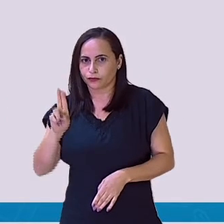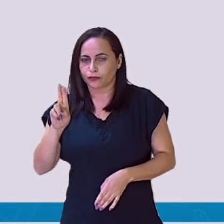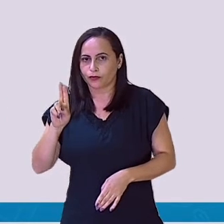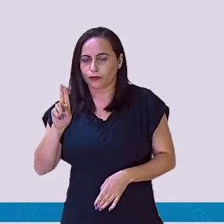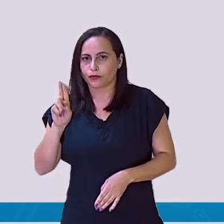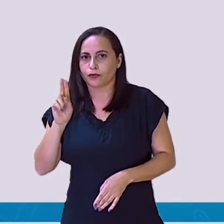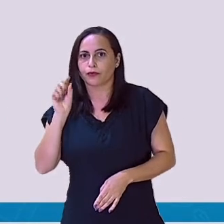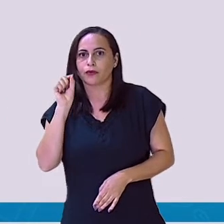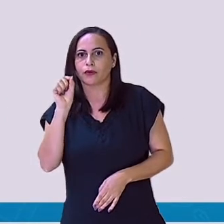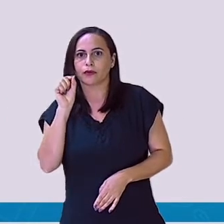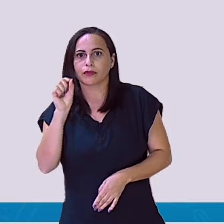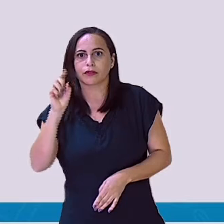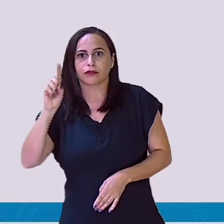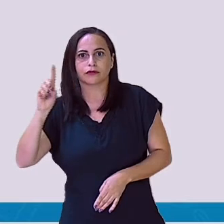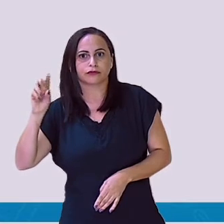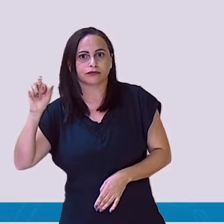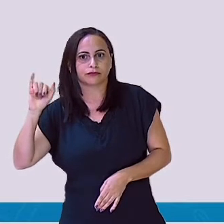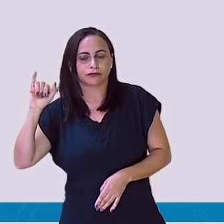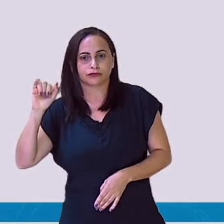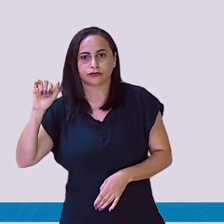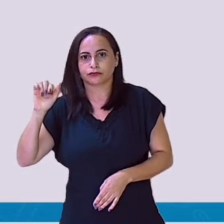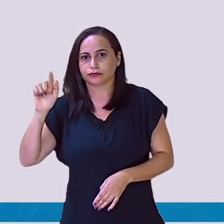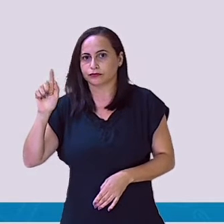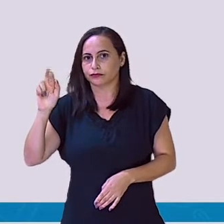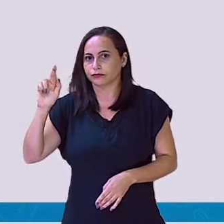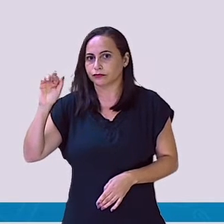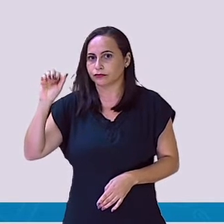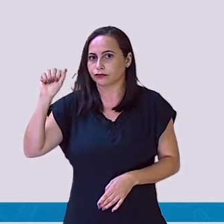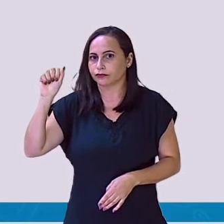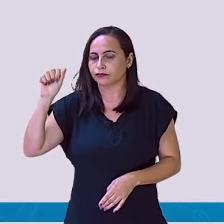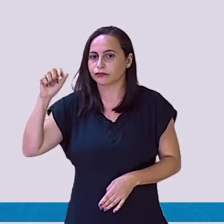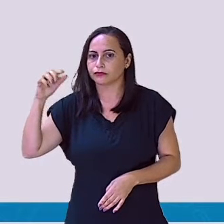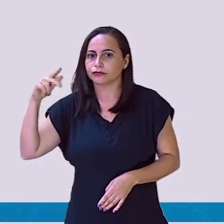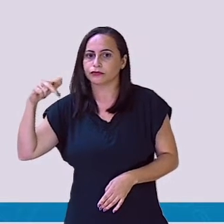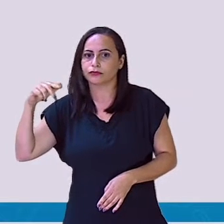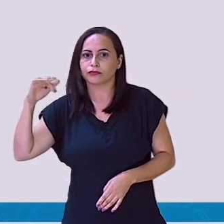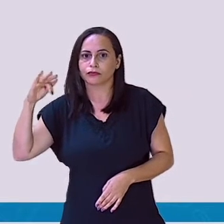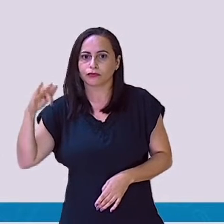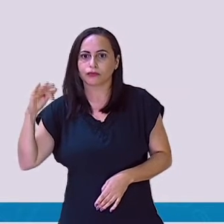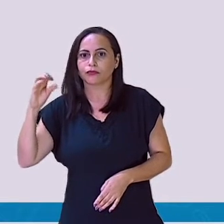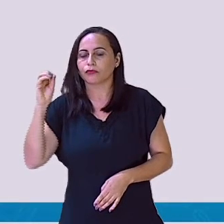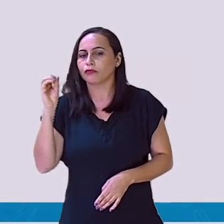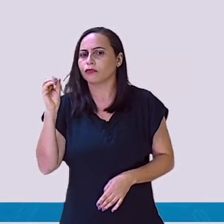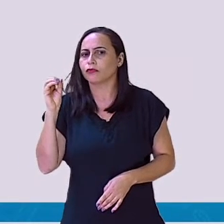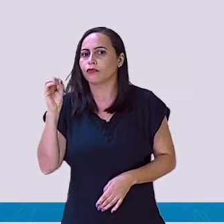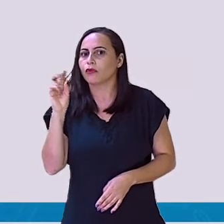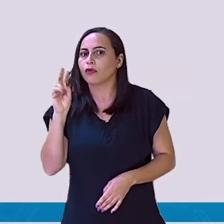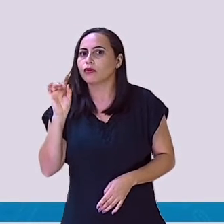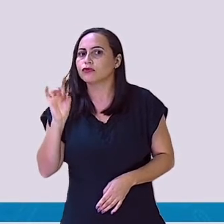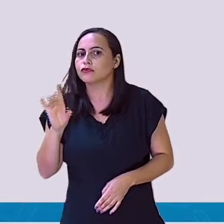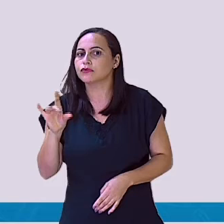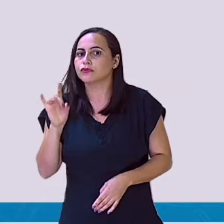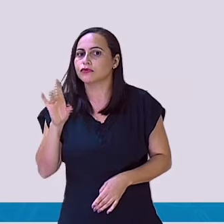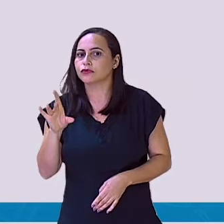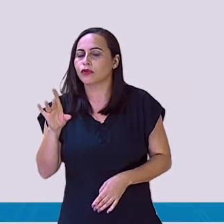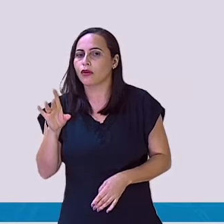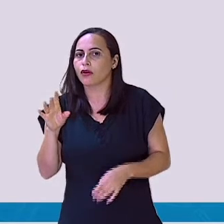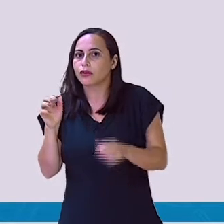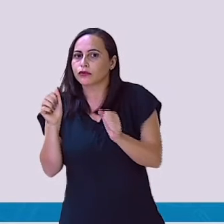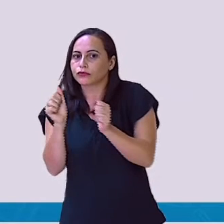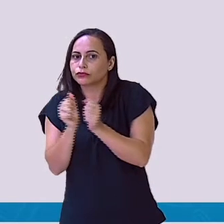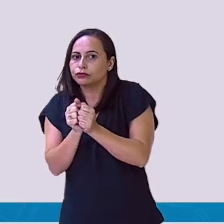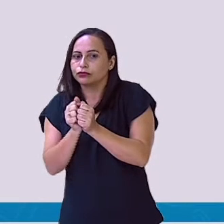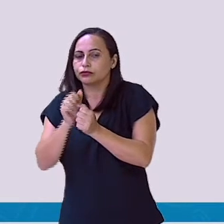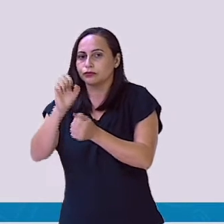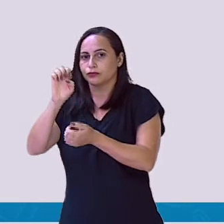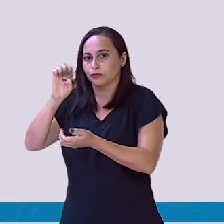dígrafos somente quando seguidos do E ou I. Então, GU com a